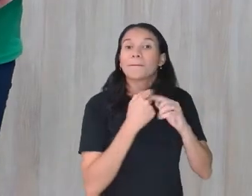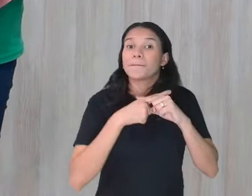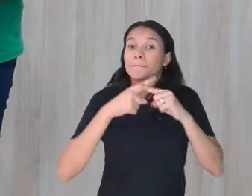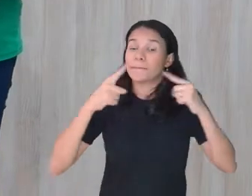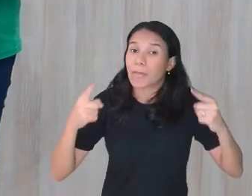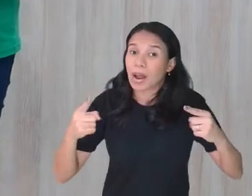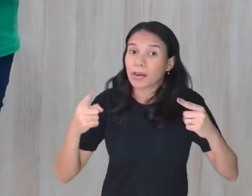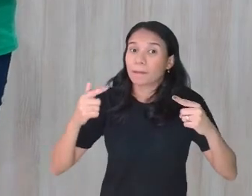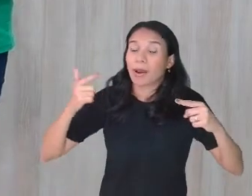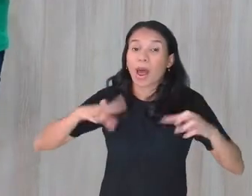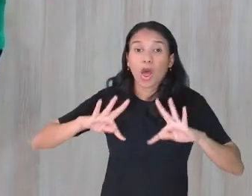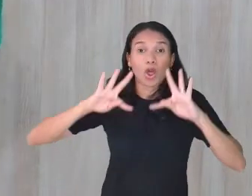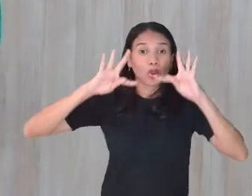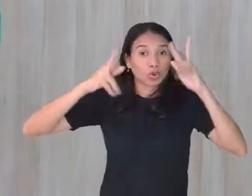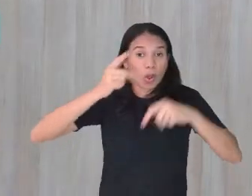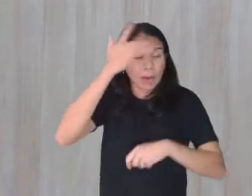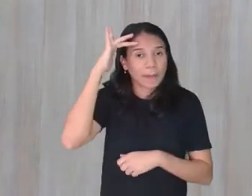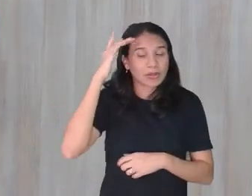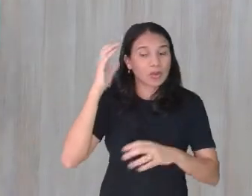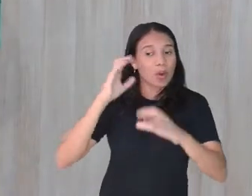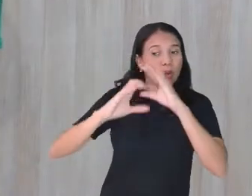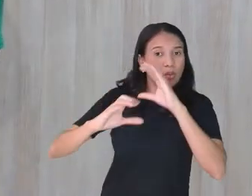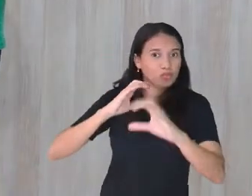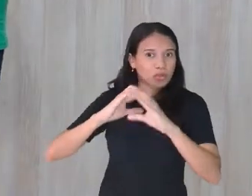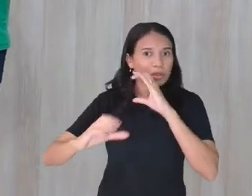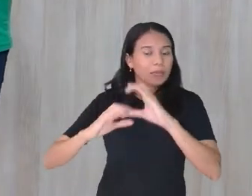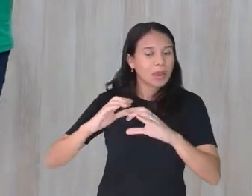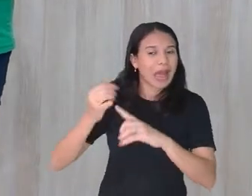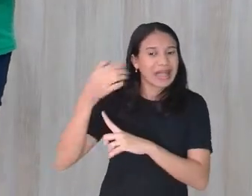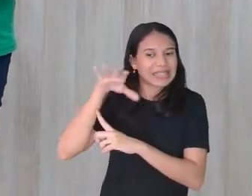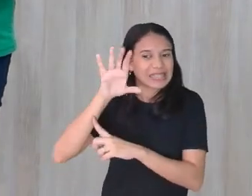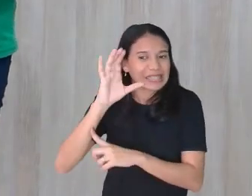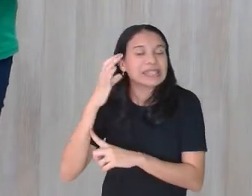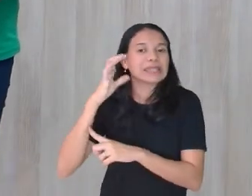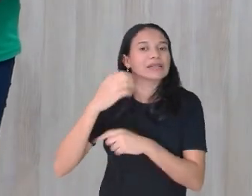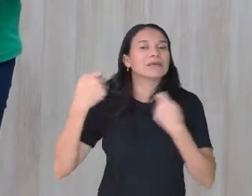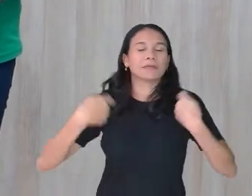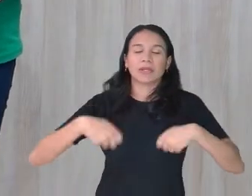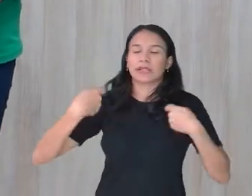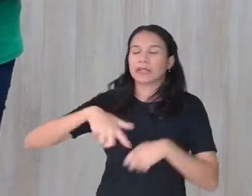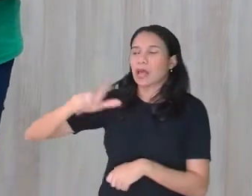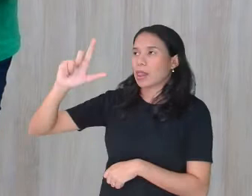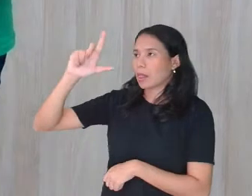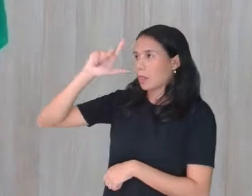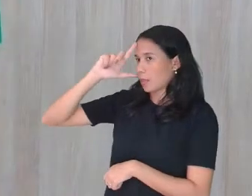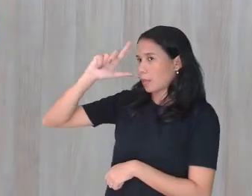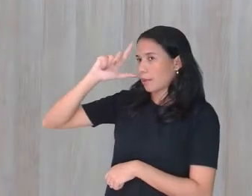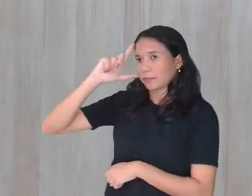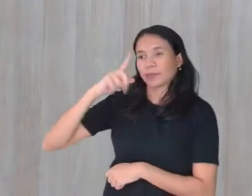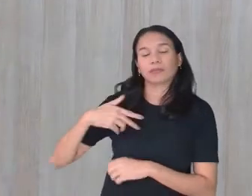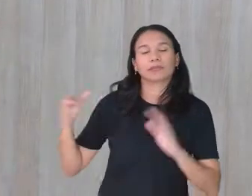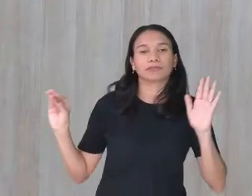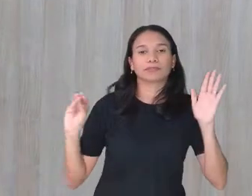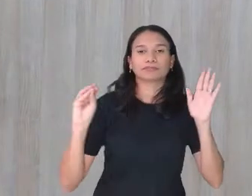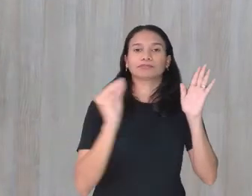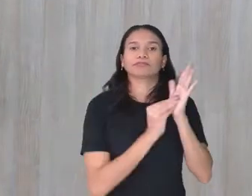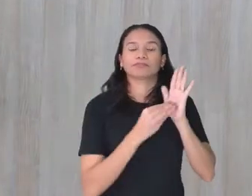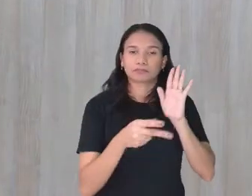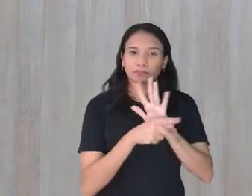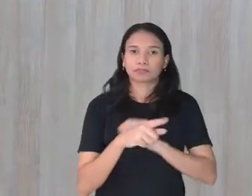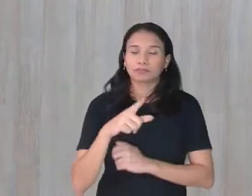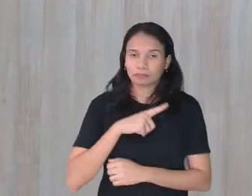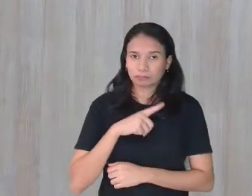Mas, para se comunicar a nível científico, ele deu os nomes e colocou, olha, na